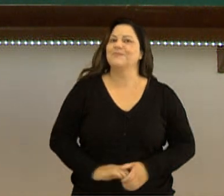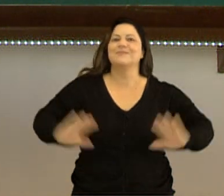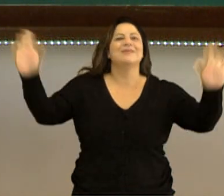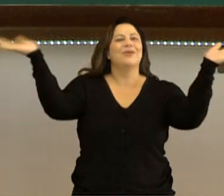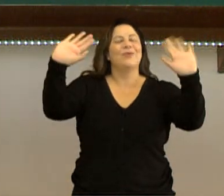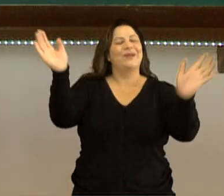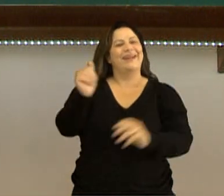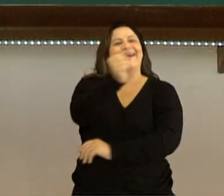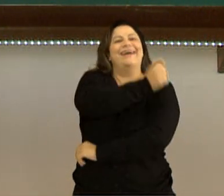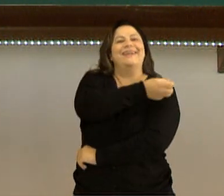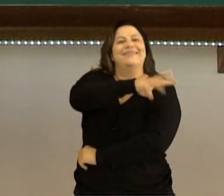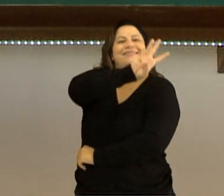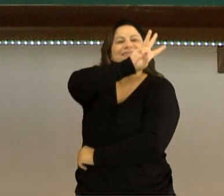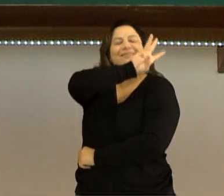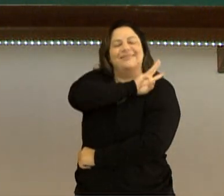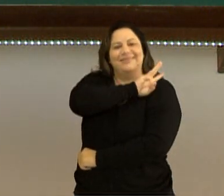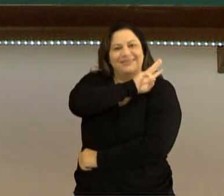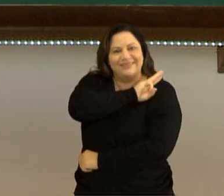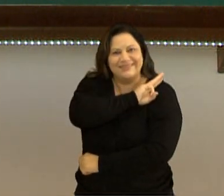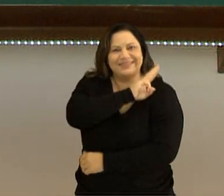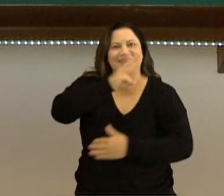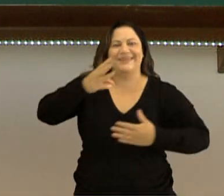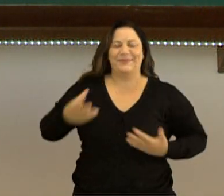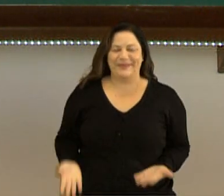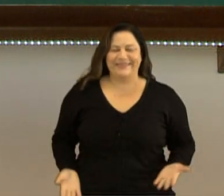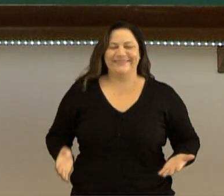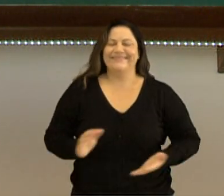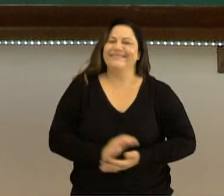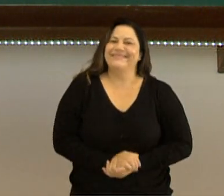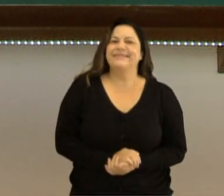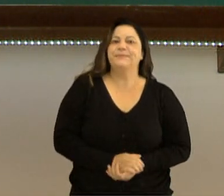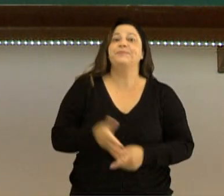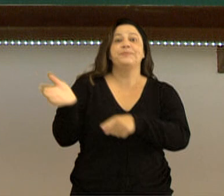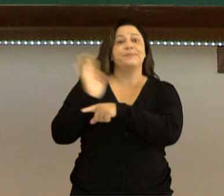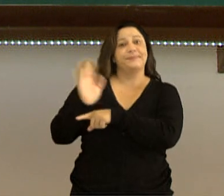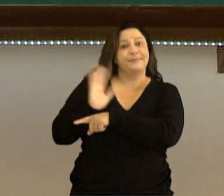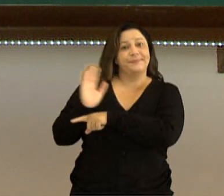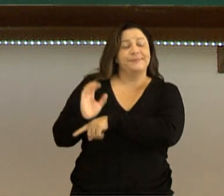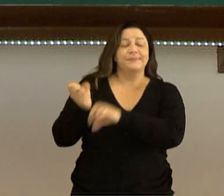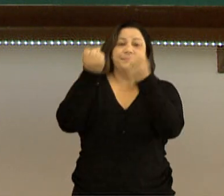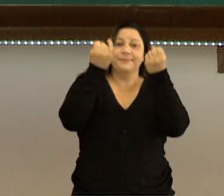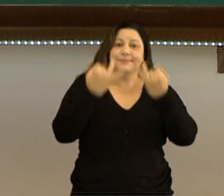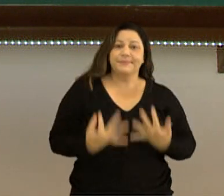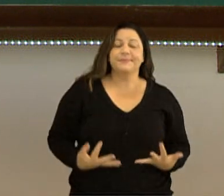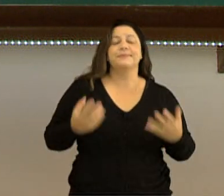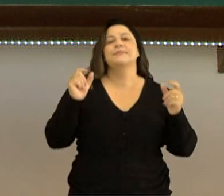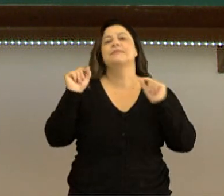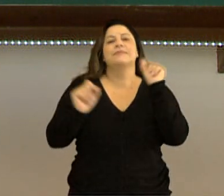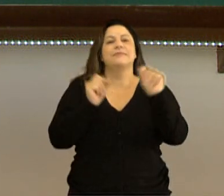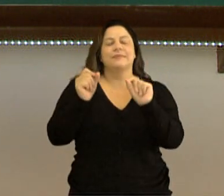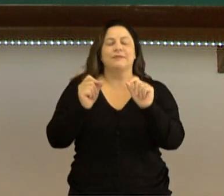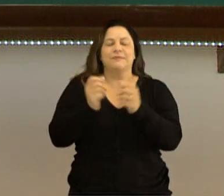Olá, estudantes da terceira série do ensino médio. Nesse vídeo a gente vai fazer